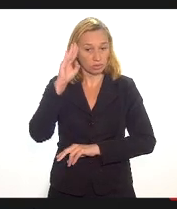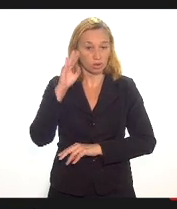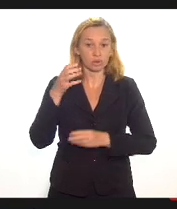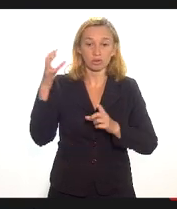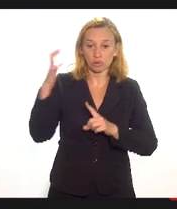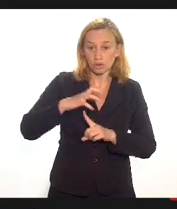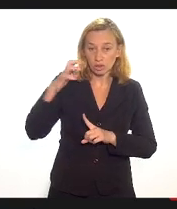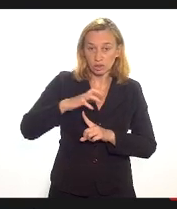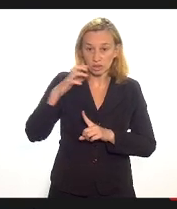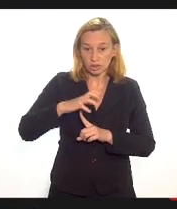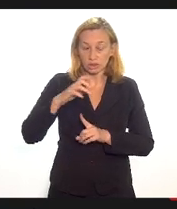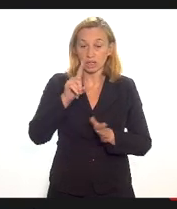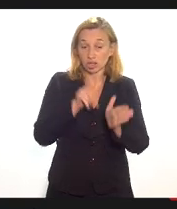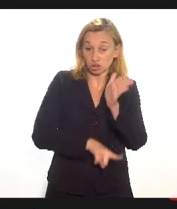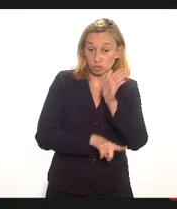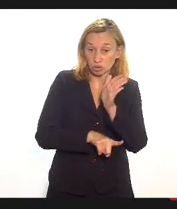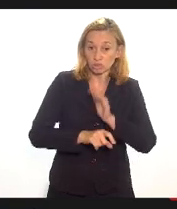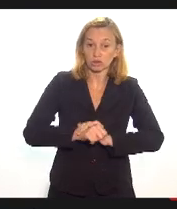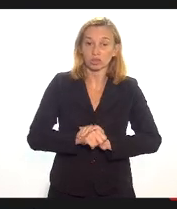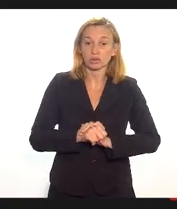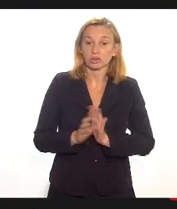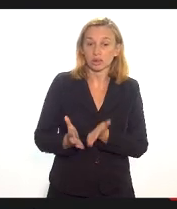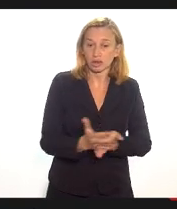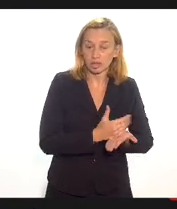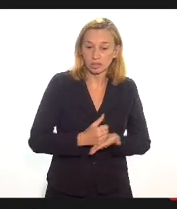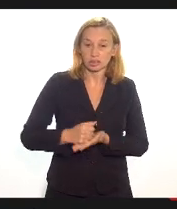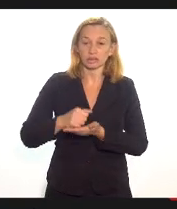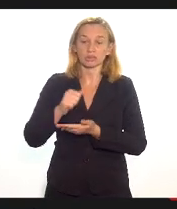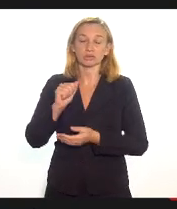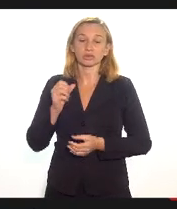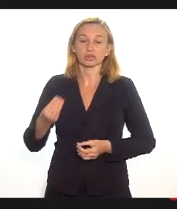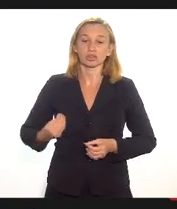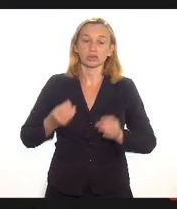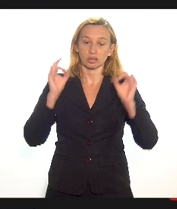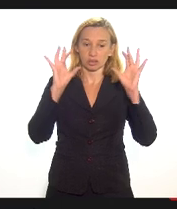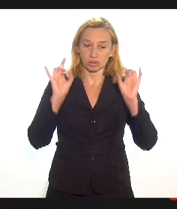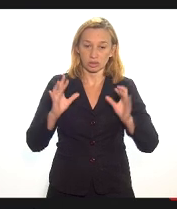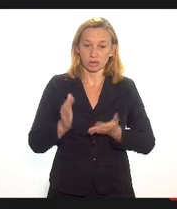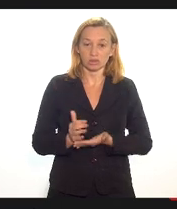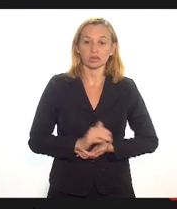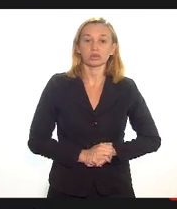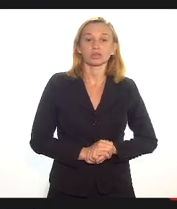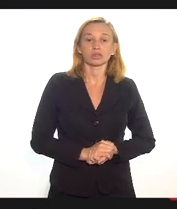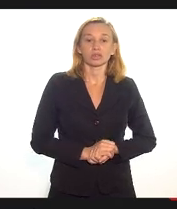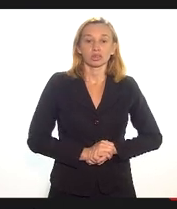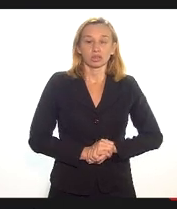influenciam, né, a redução da arrecadação de participação especial. Tá?